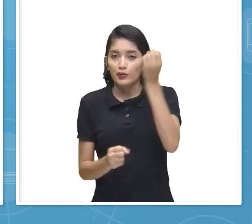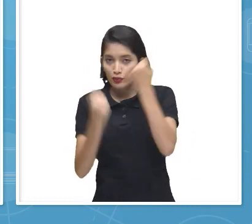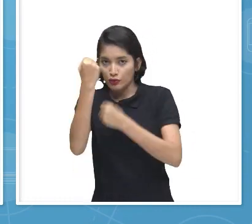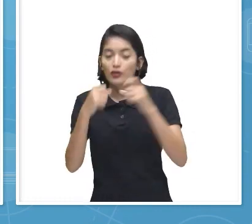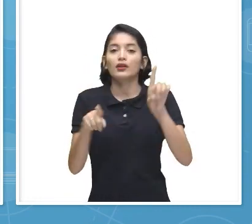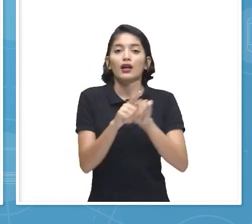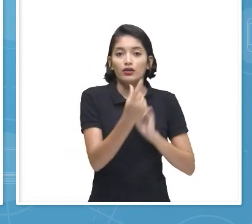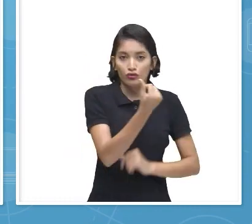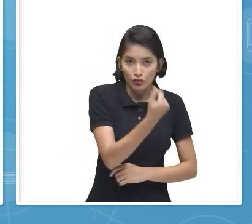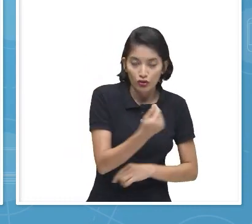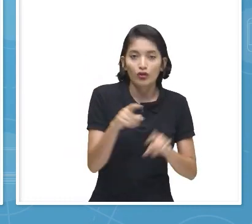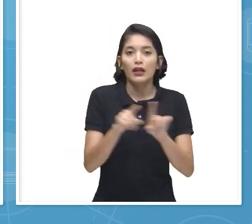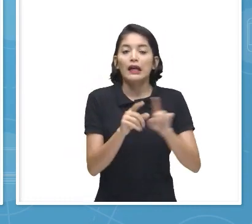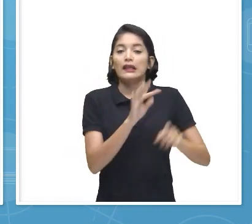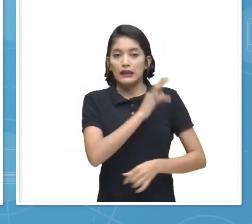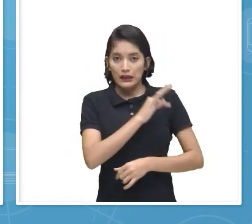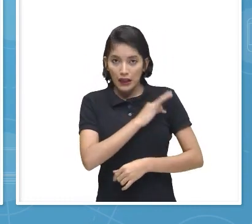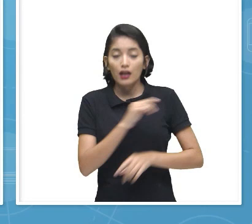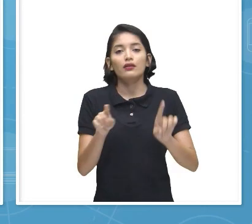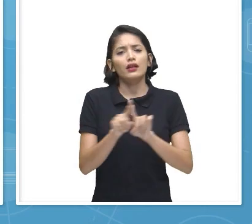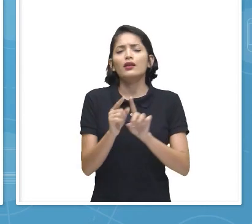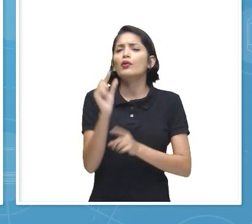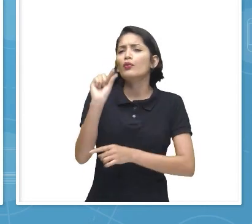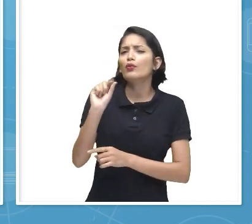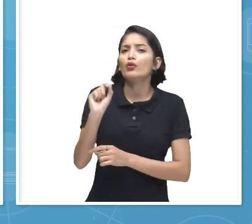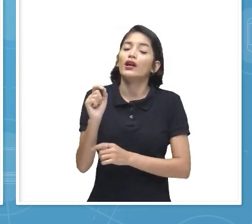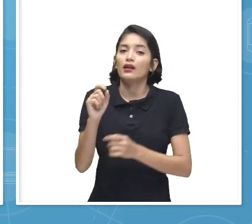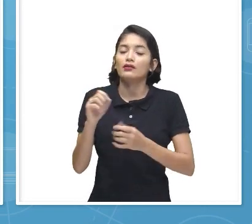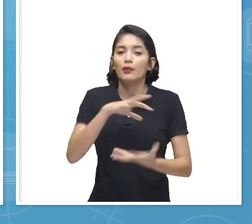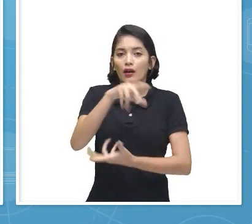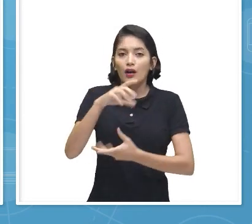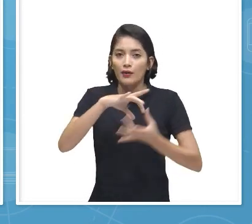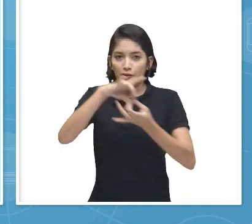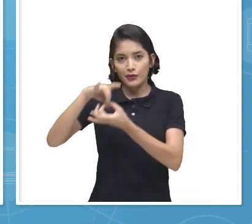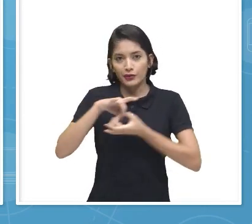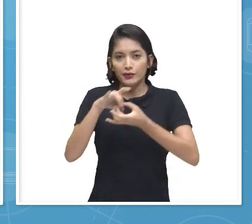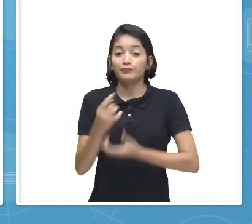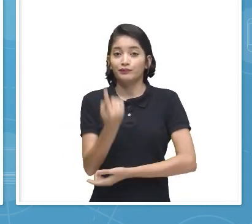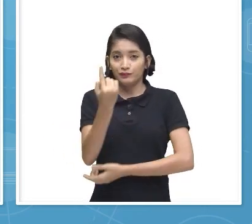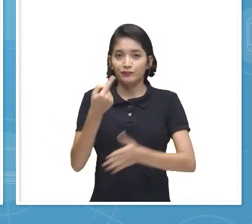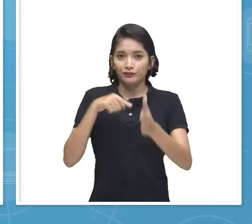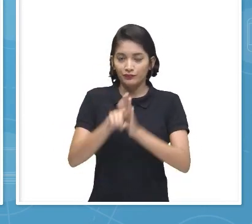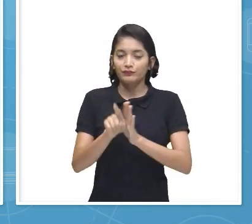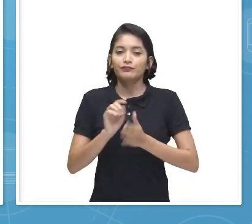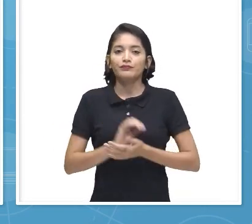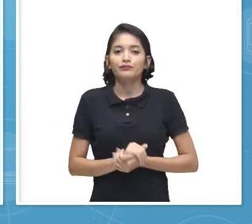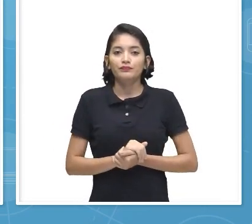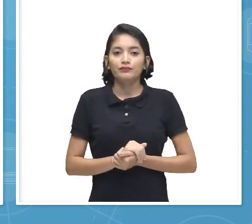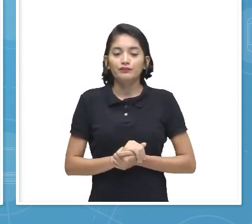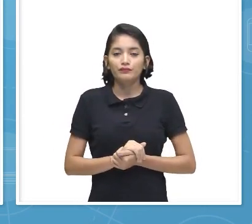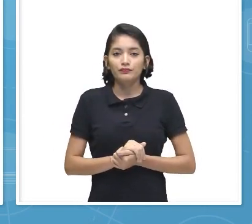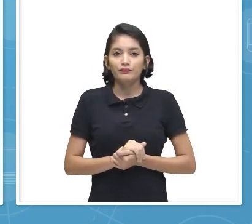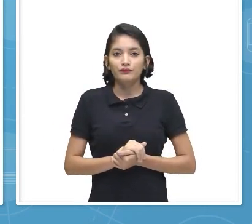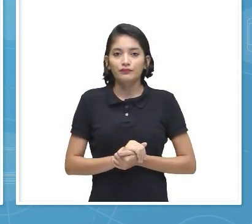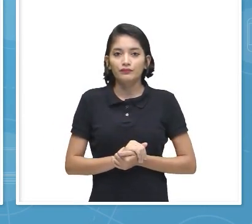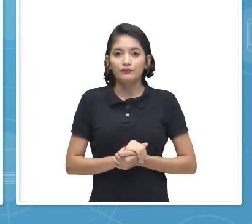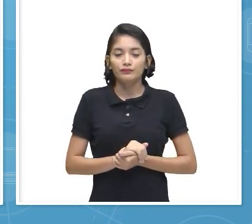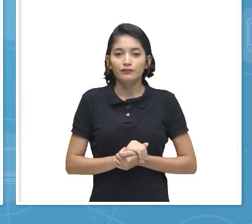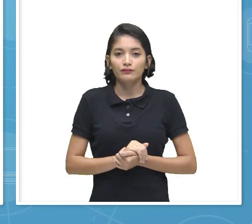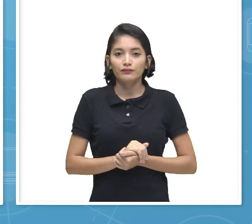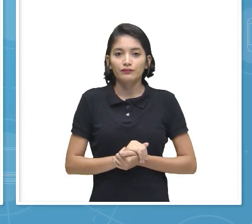o financeiro, o técnico-científico e um pouquinho sobre globalização. Então, lá, chamando questão 1 para vocês.